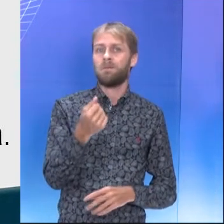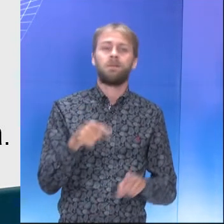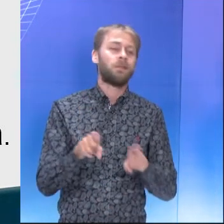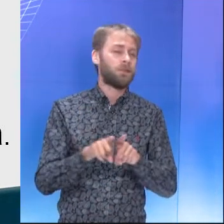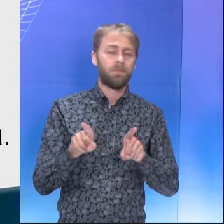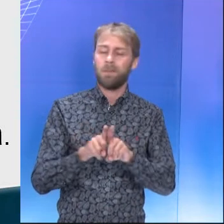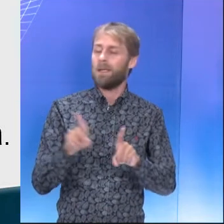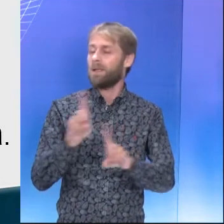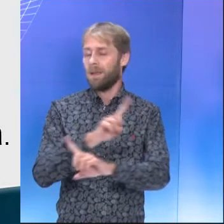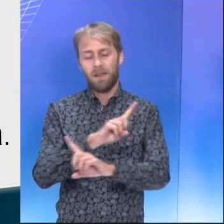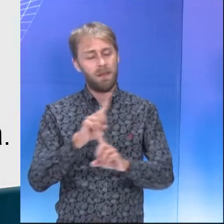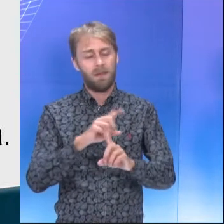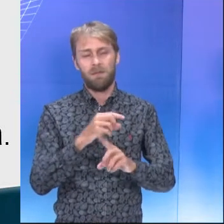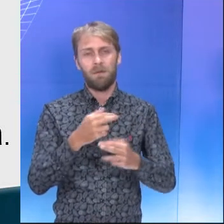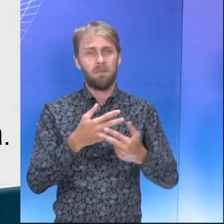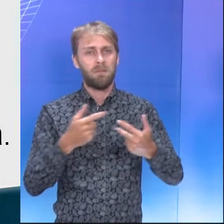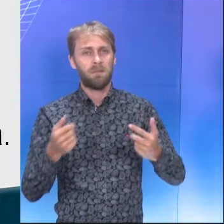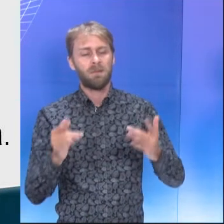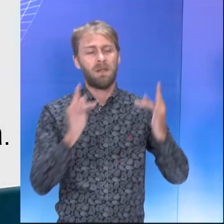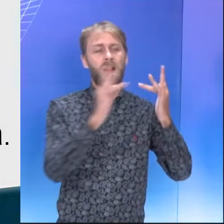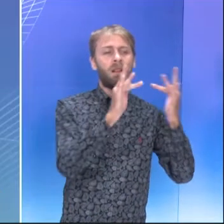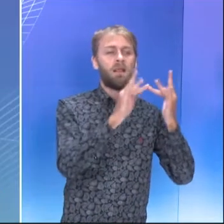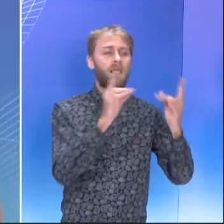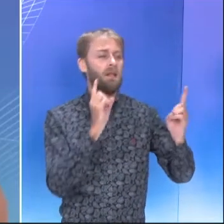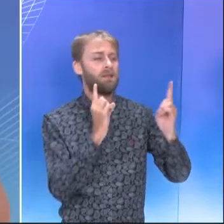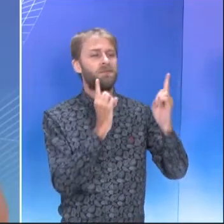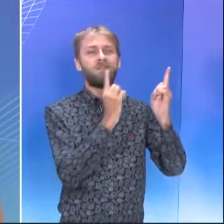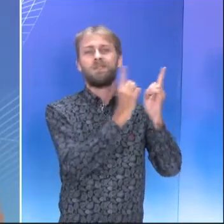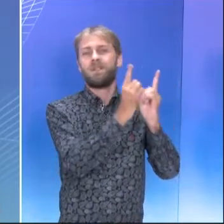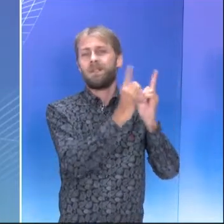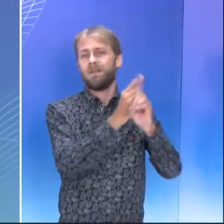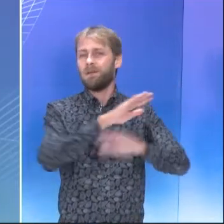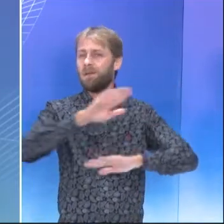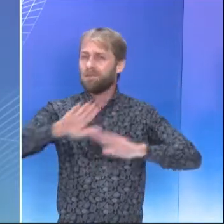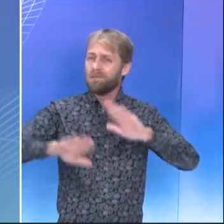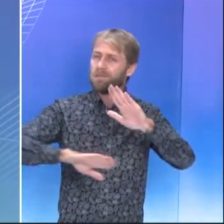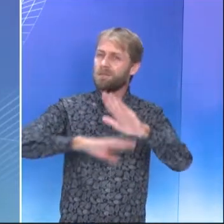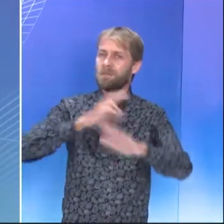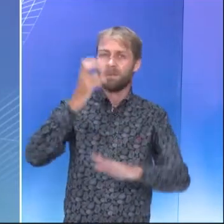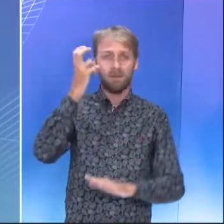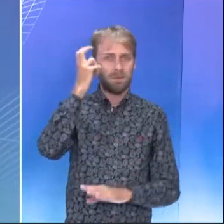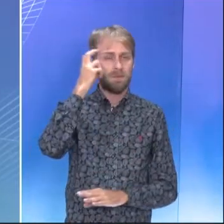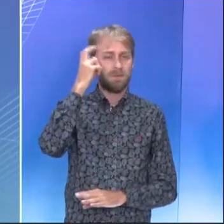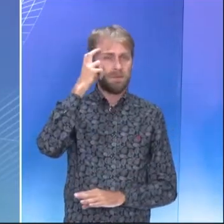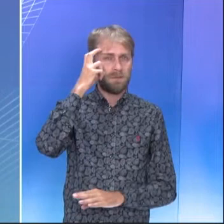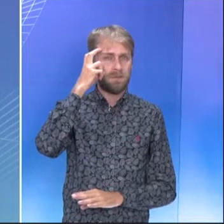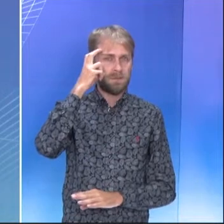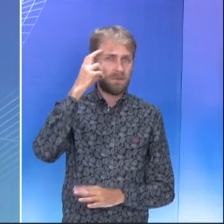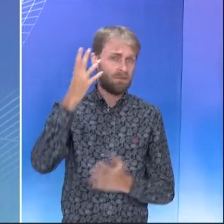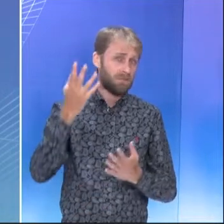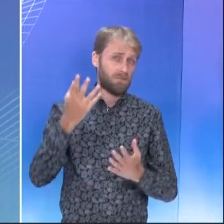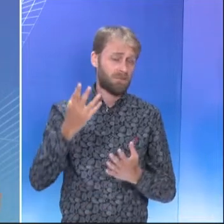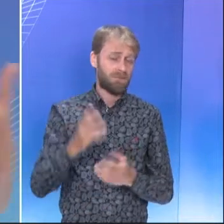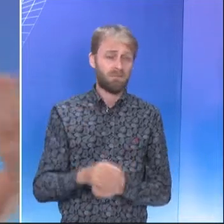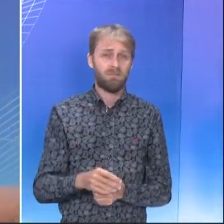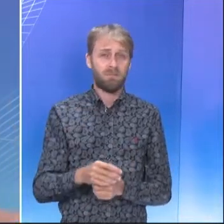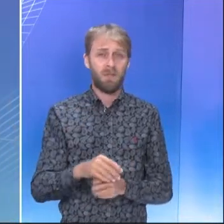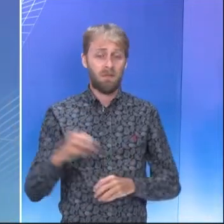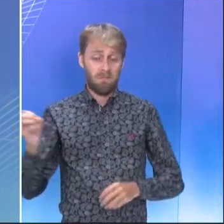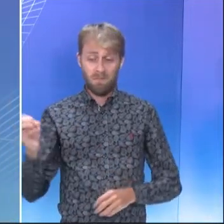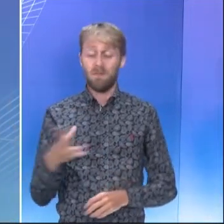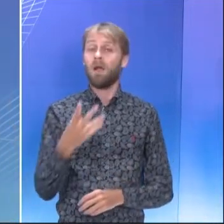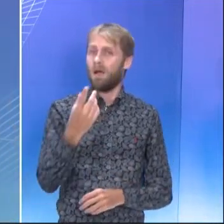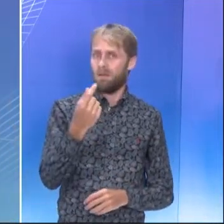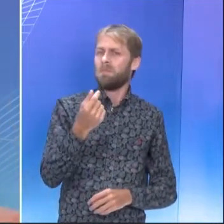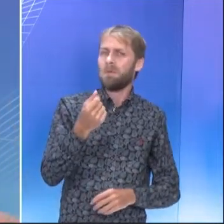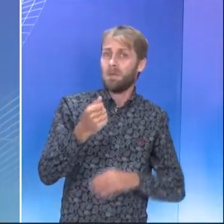não é um preceito que tem ligação direta com a preservação da cultura, né? A modernização econômica não está ligada